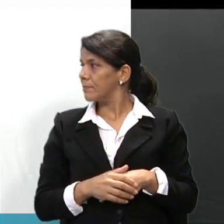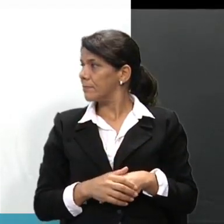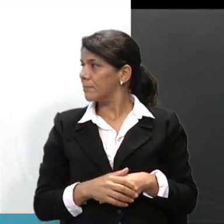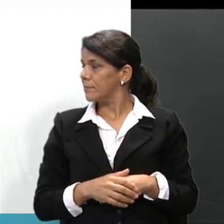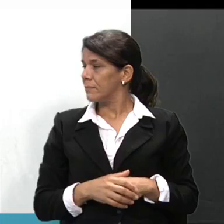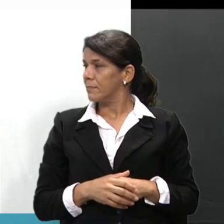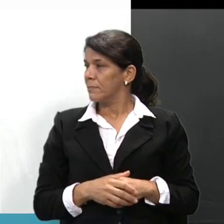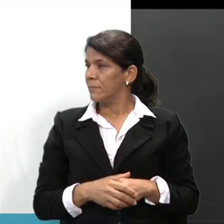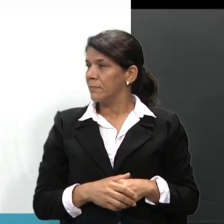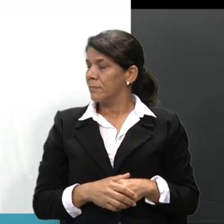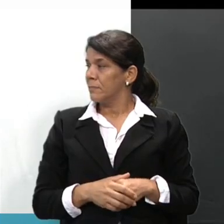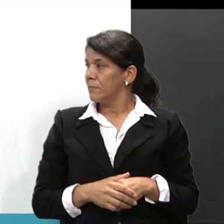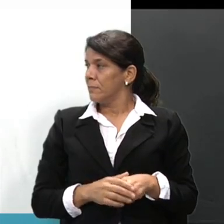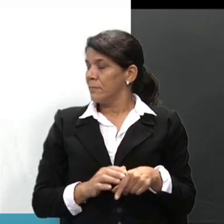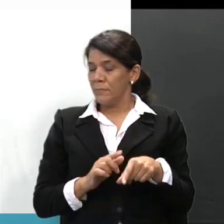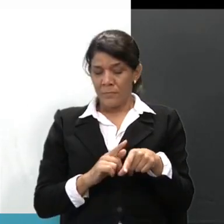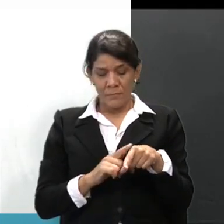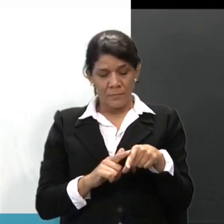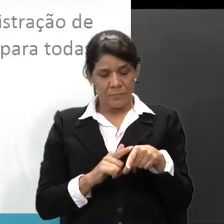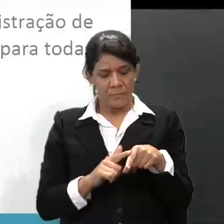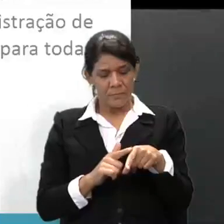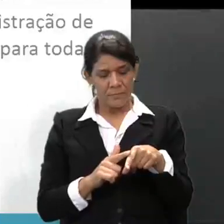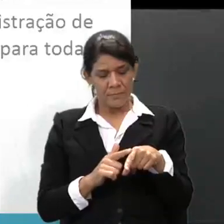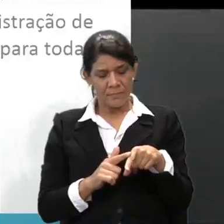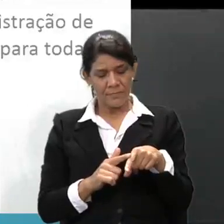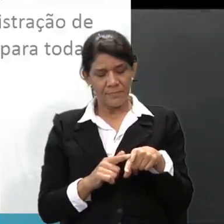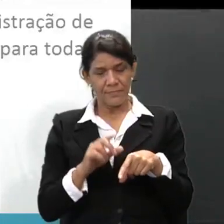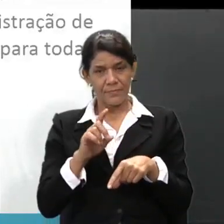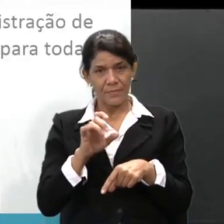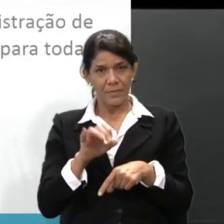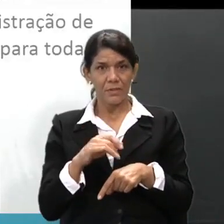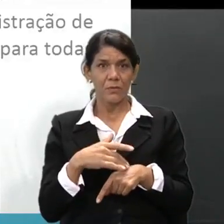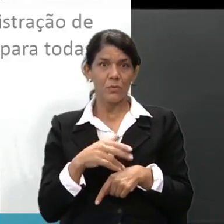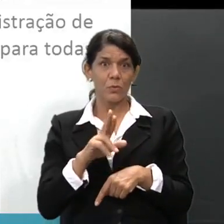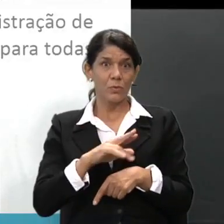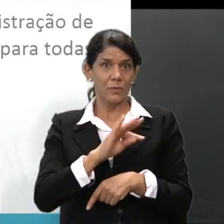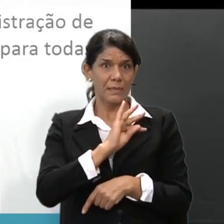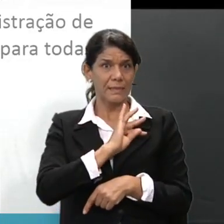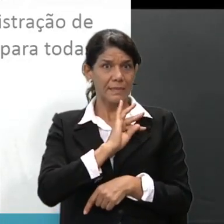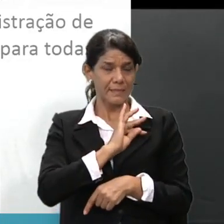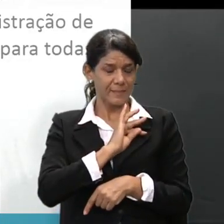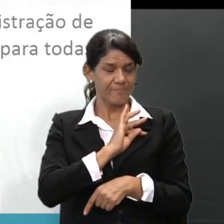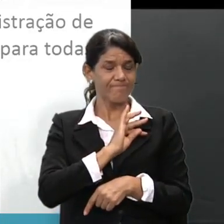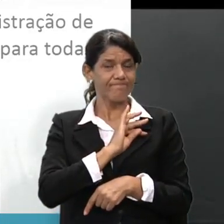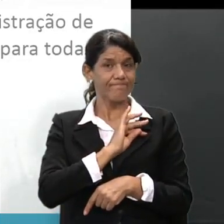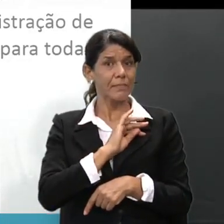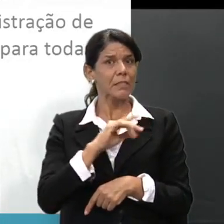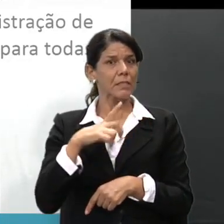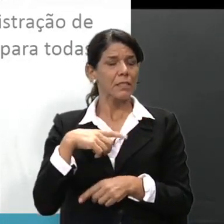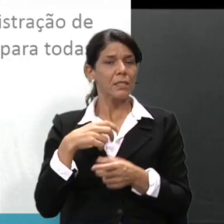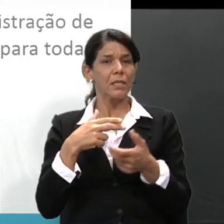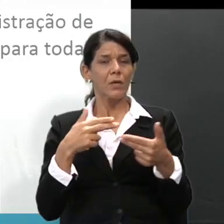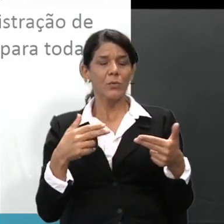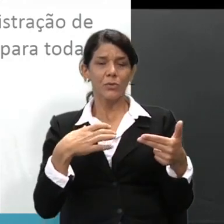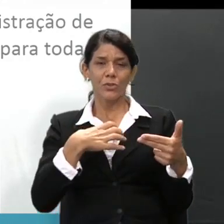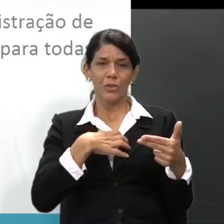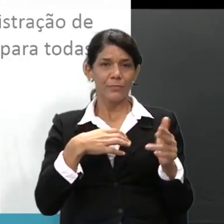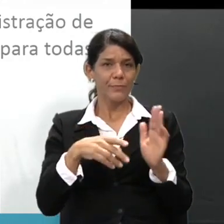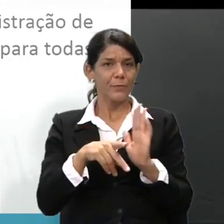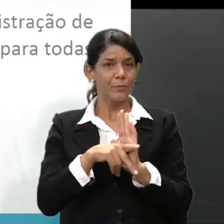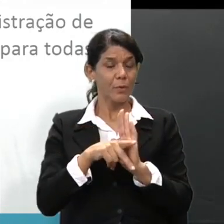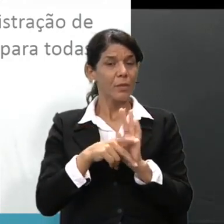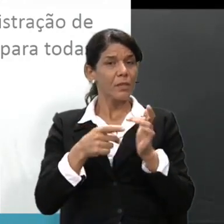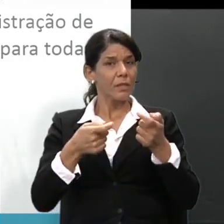lateralizada da coxa, tá bom? Quanto à técnica de administração, existem algumas particularidades